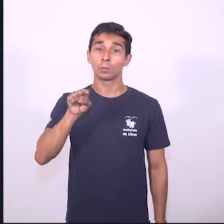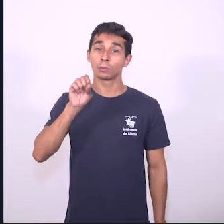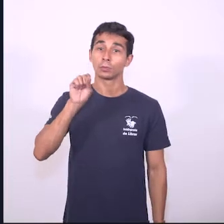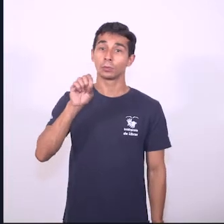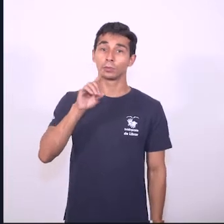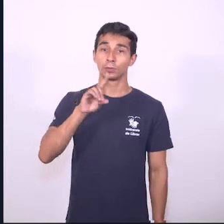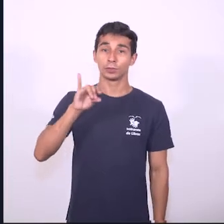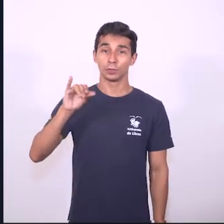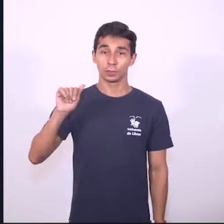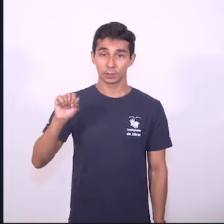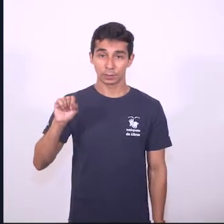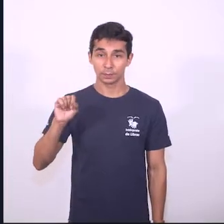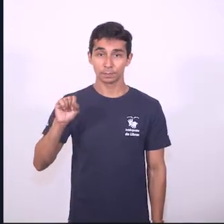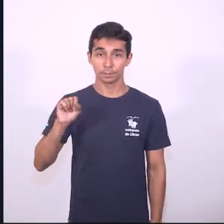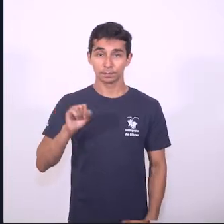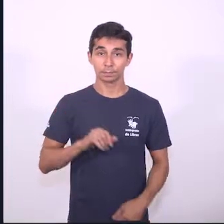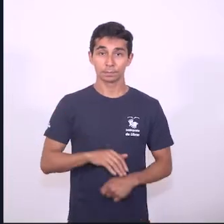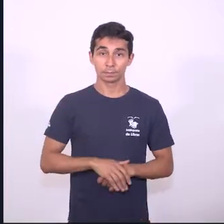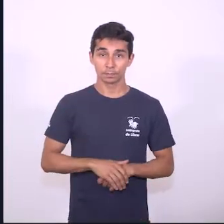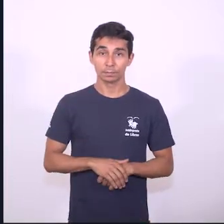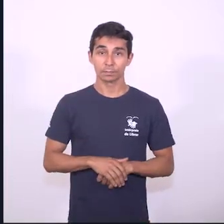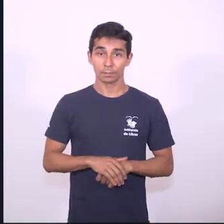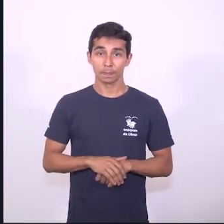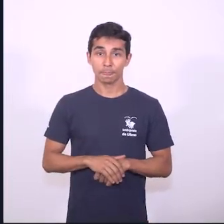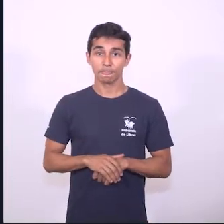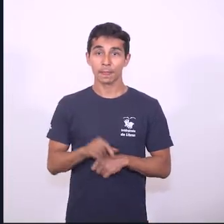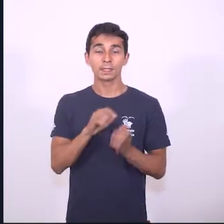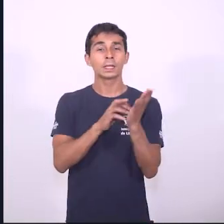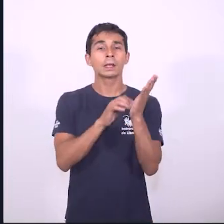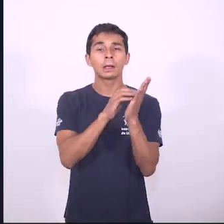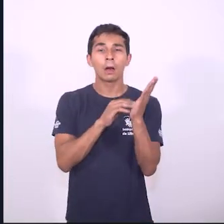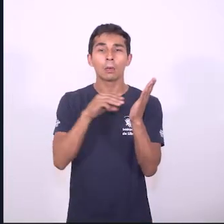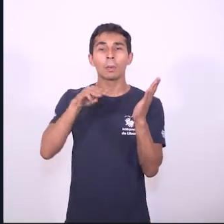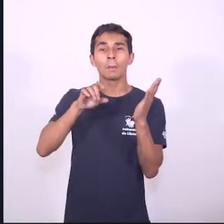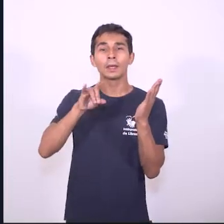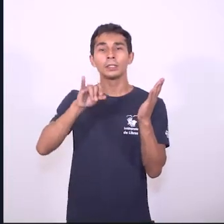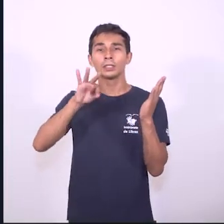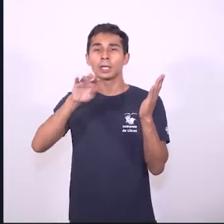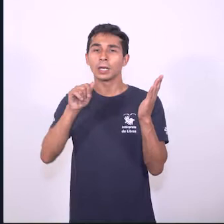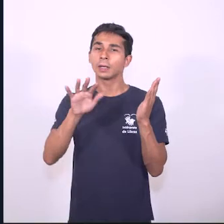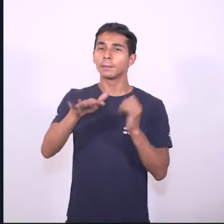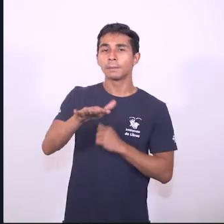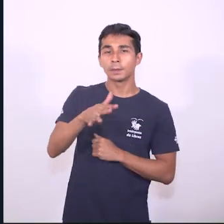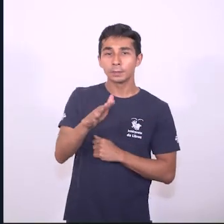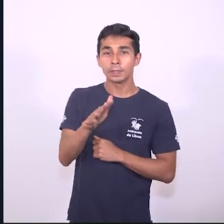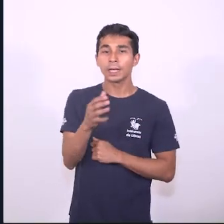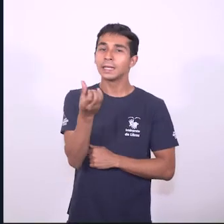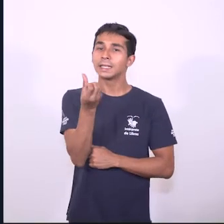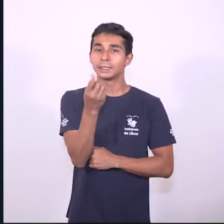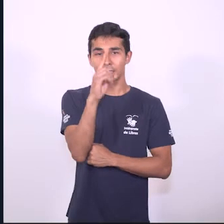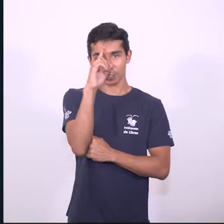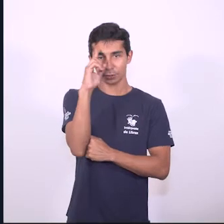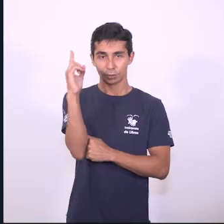dias. A mediana do tempo de internação na UTI é de 6 dias.